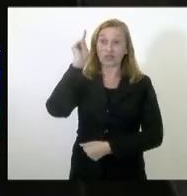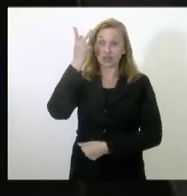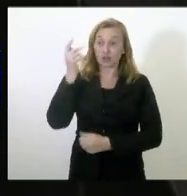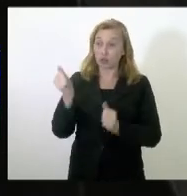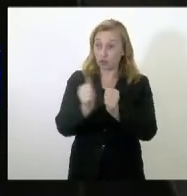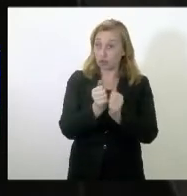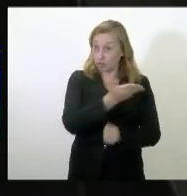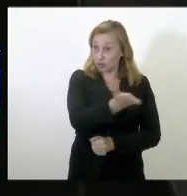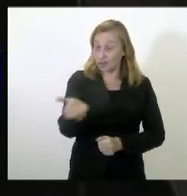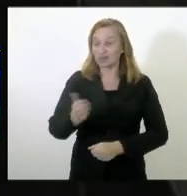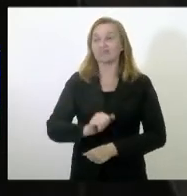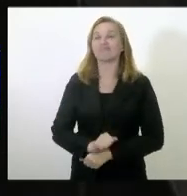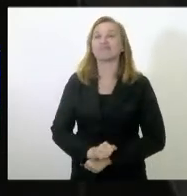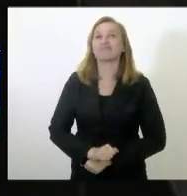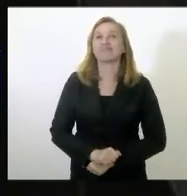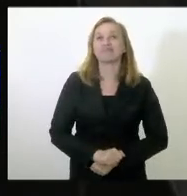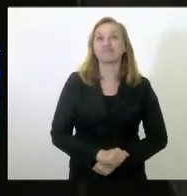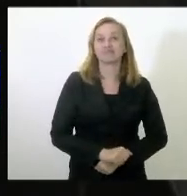vocês.